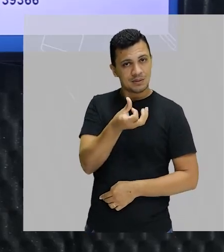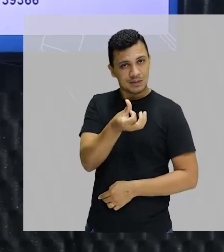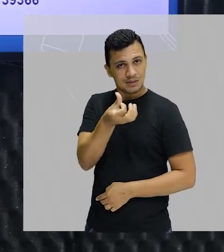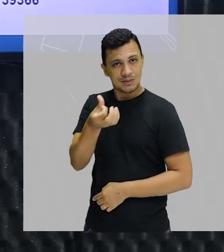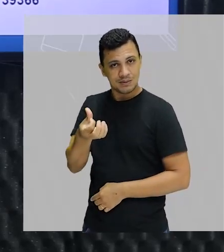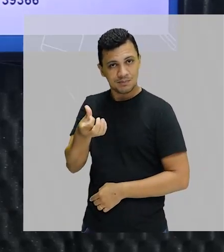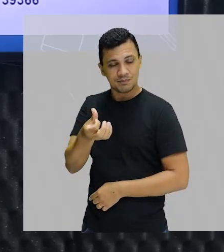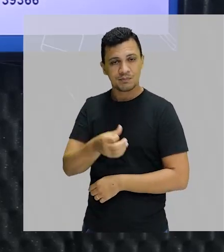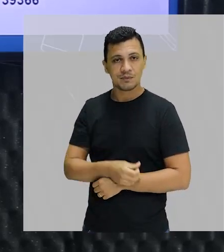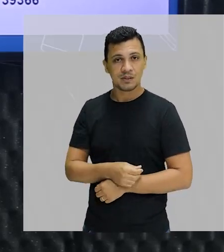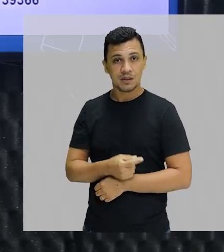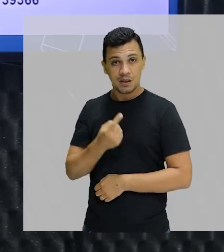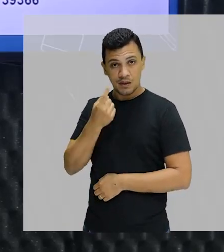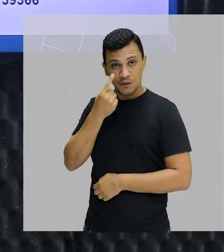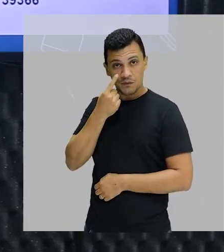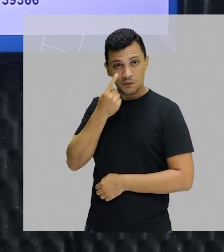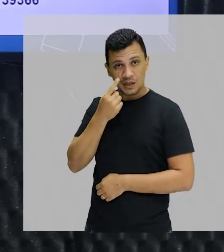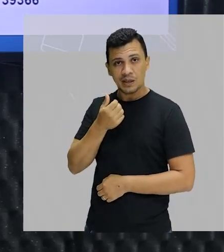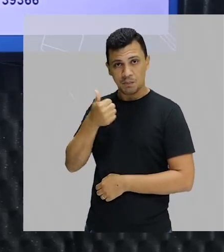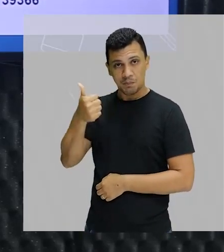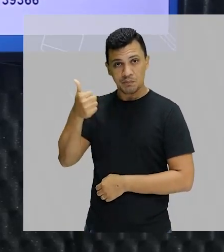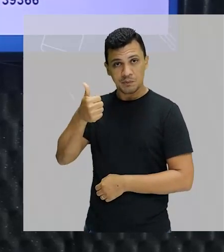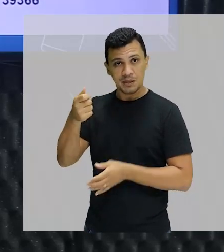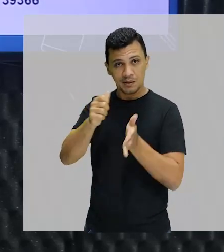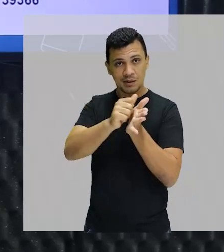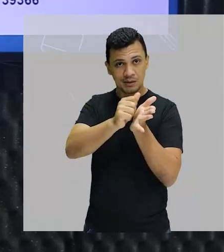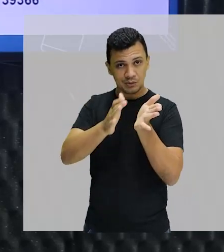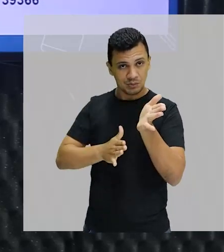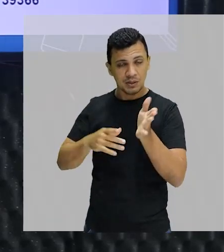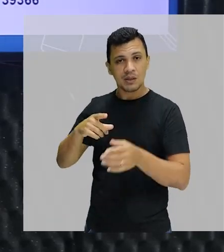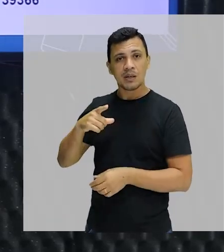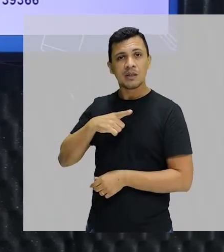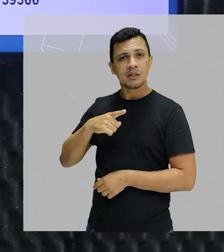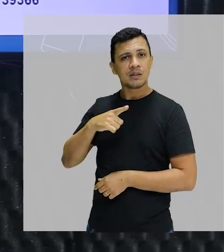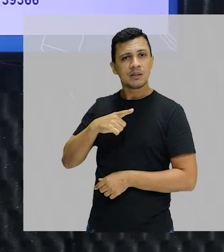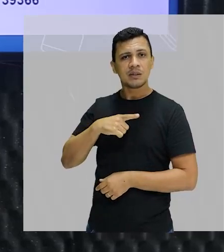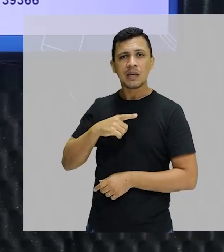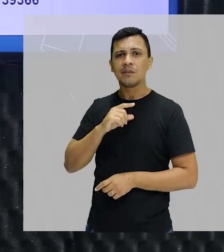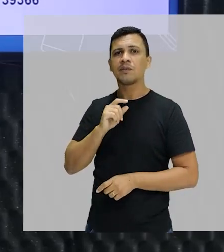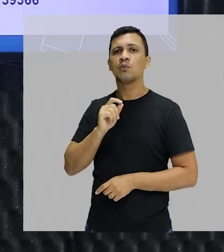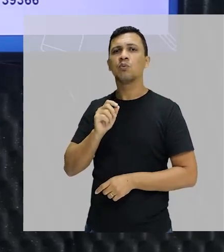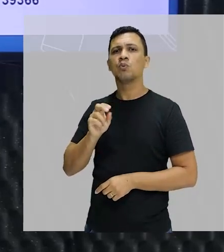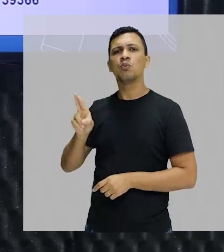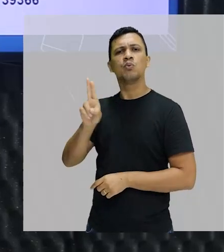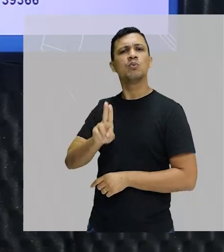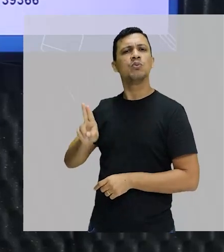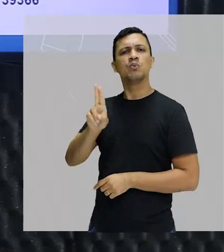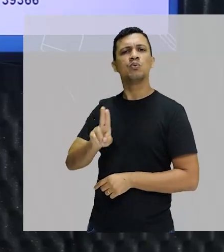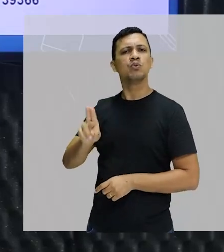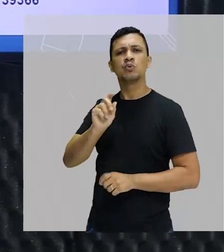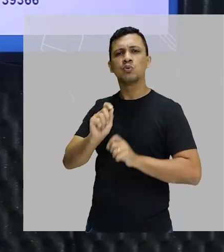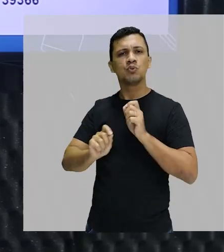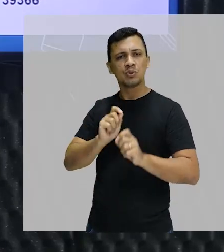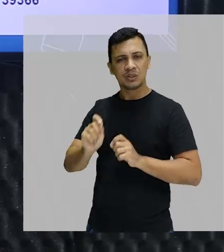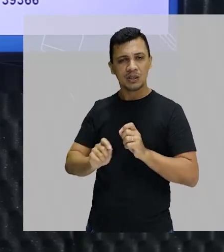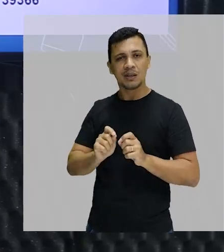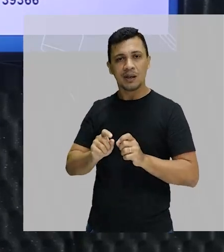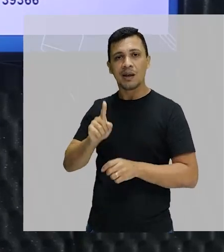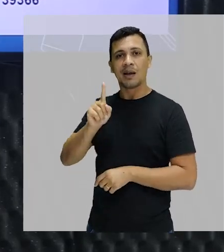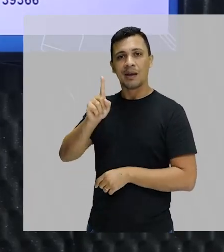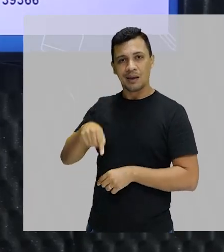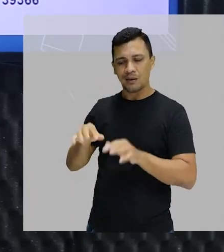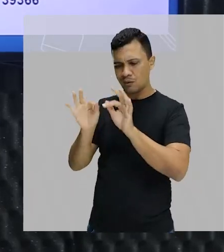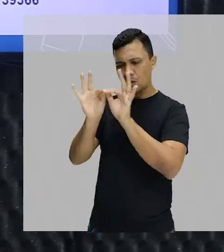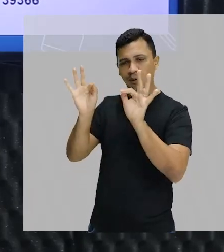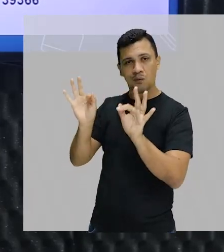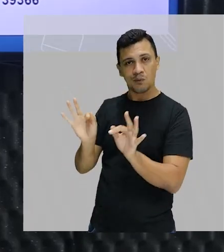39.366. Veja que nesse primeiro exercício, aqui temos a aplicação direta do termo geral, tá?